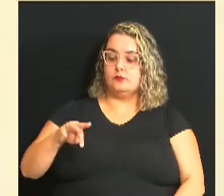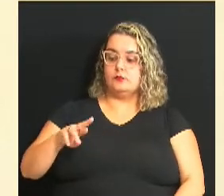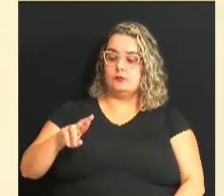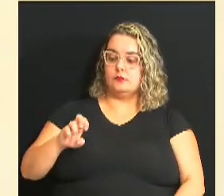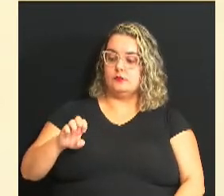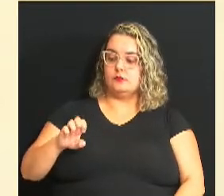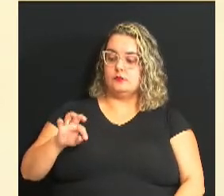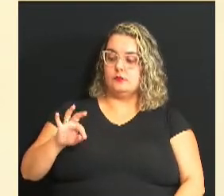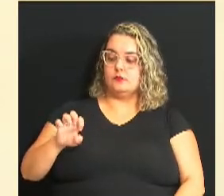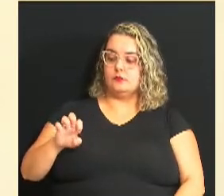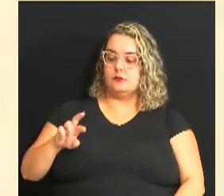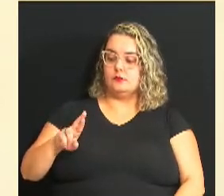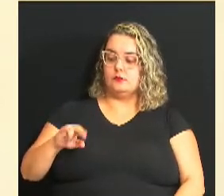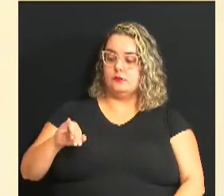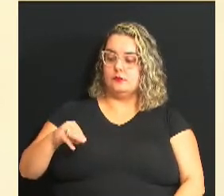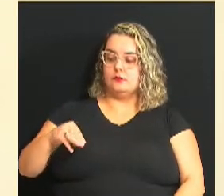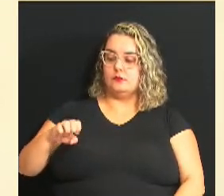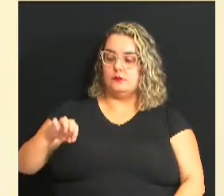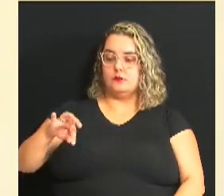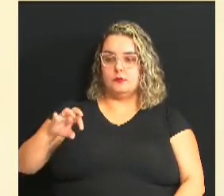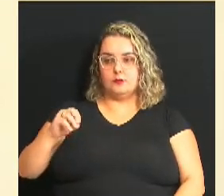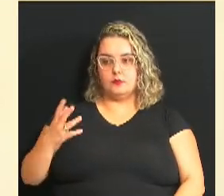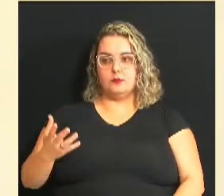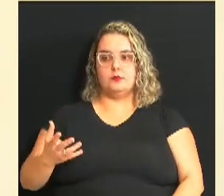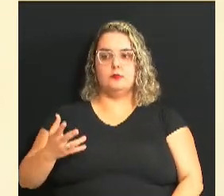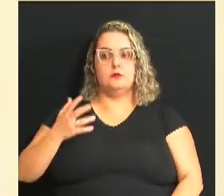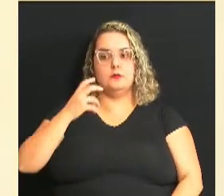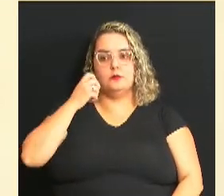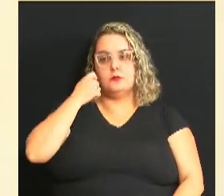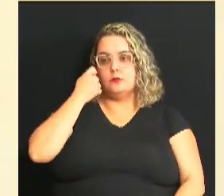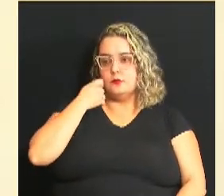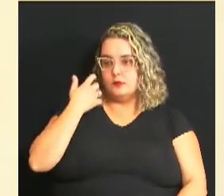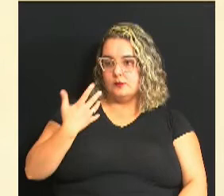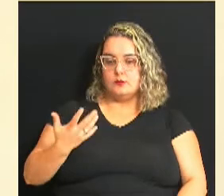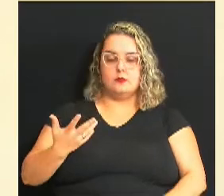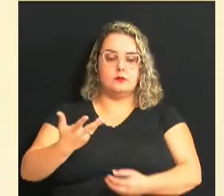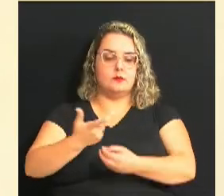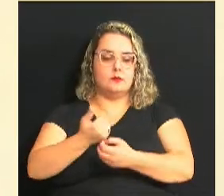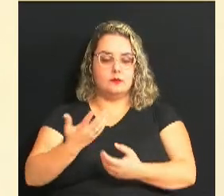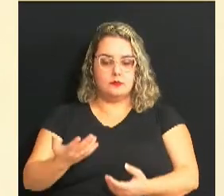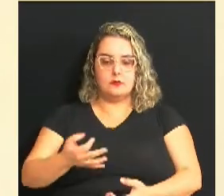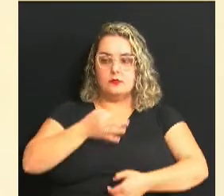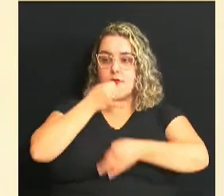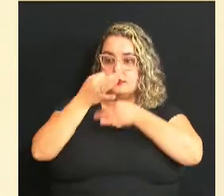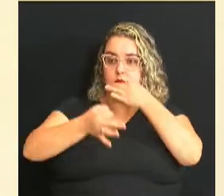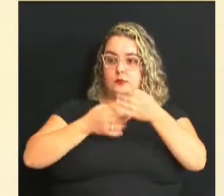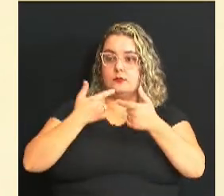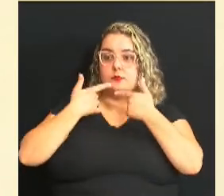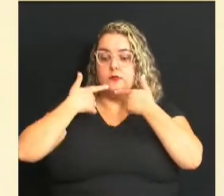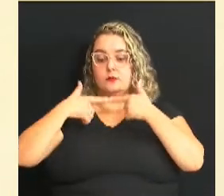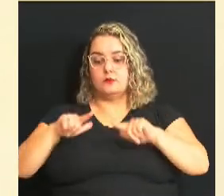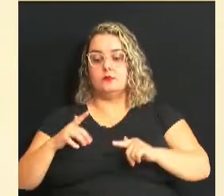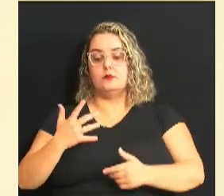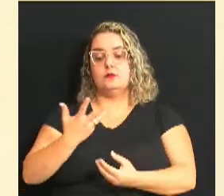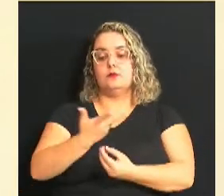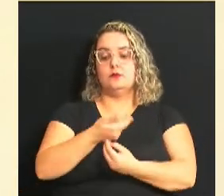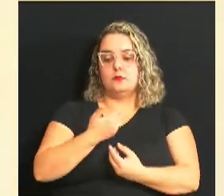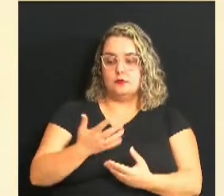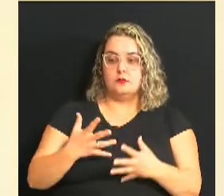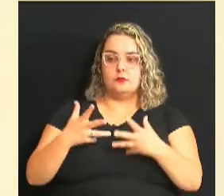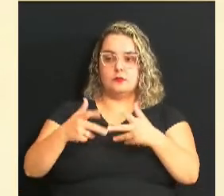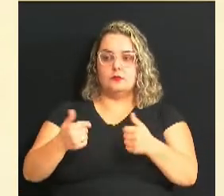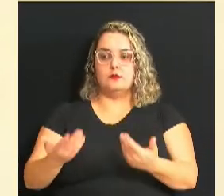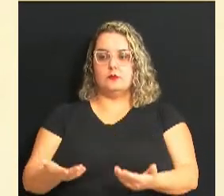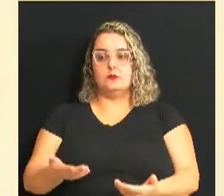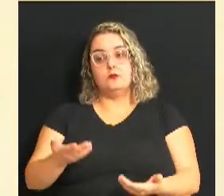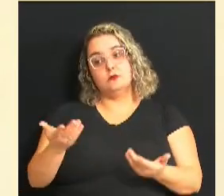produção cultural e artística crítica, que visa o desenvolvimento da linguagem artística como um todo. Que isso,